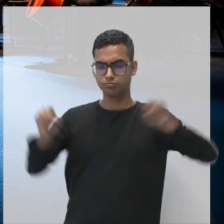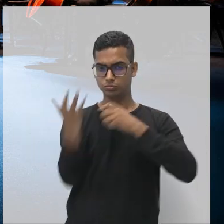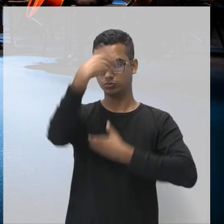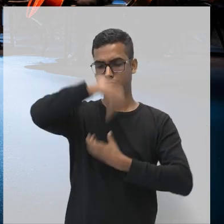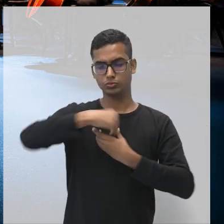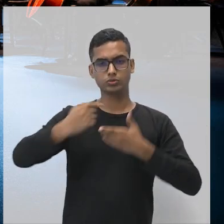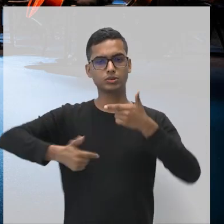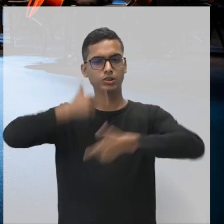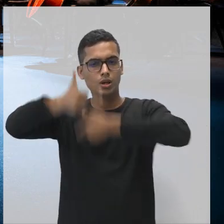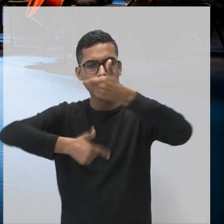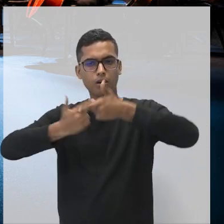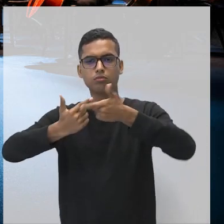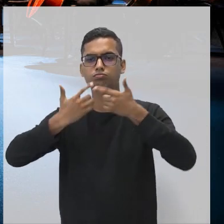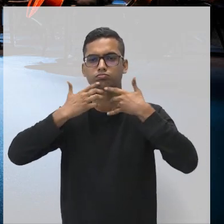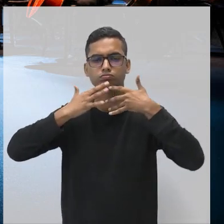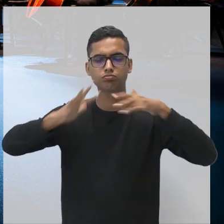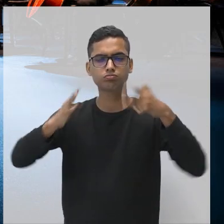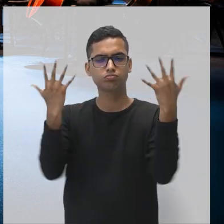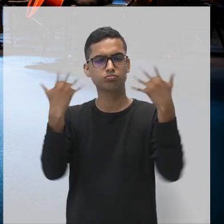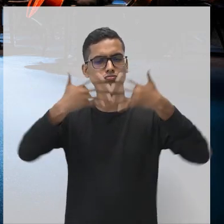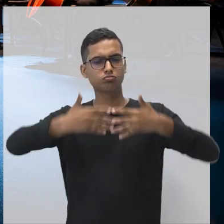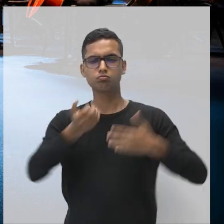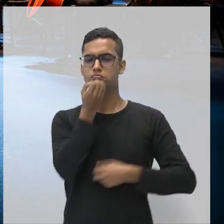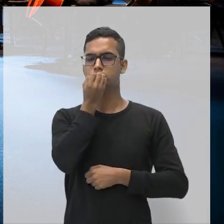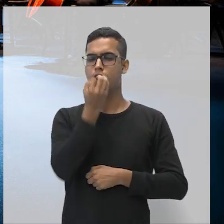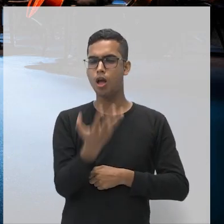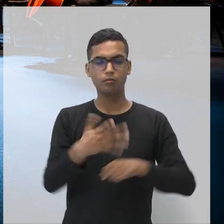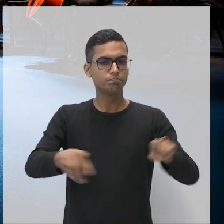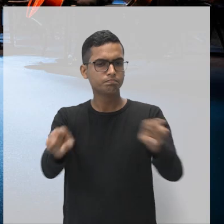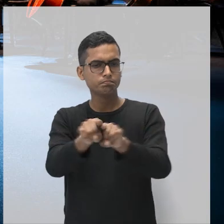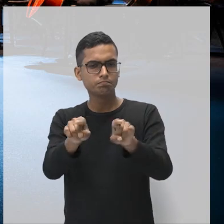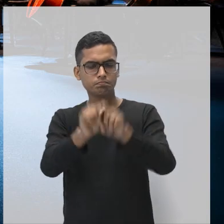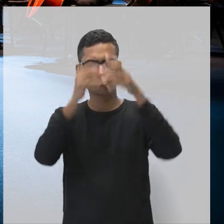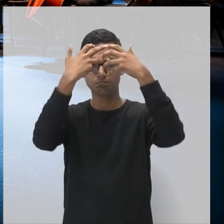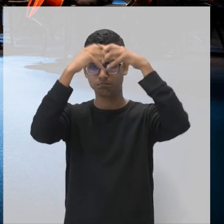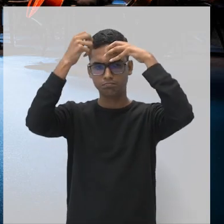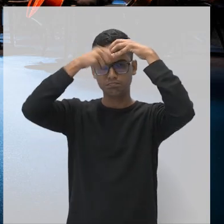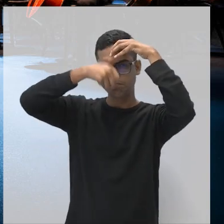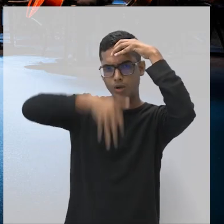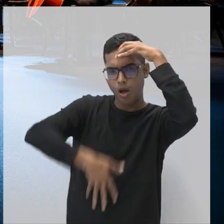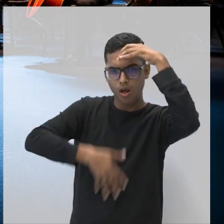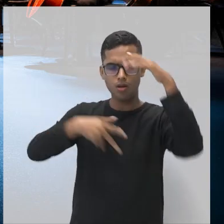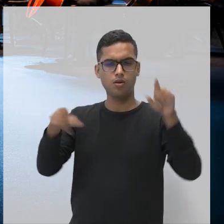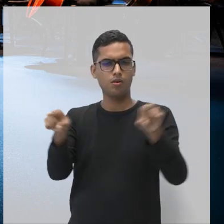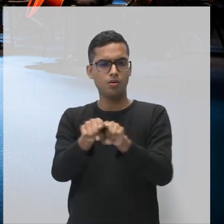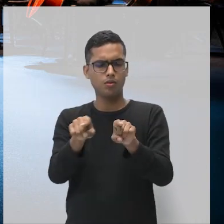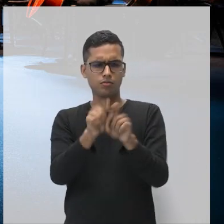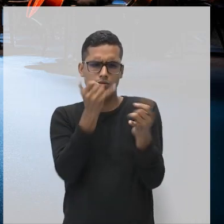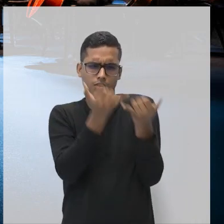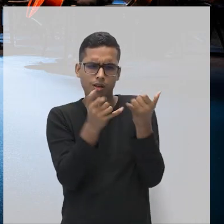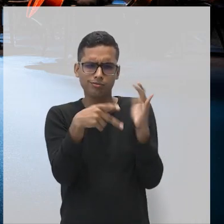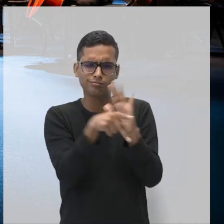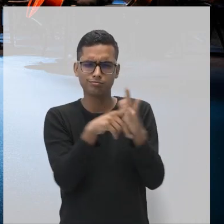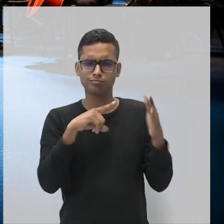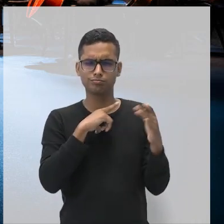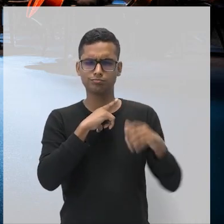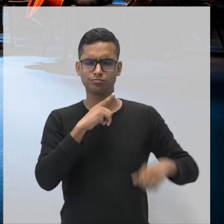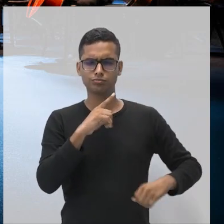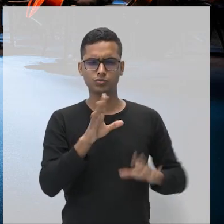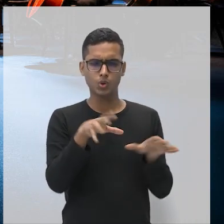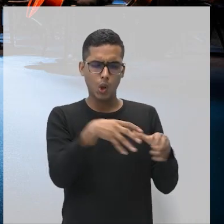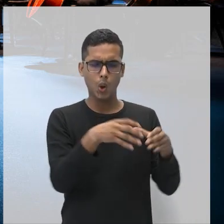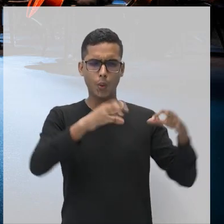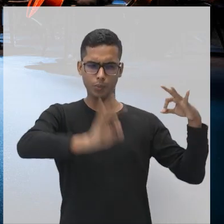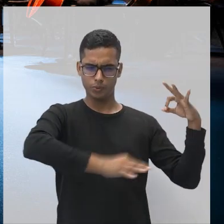diversos sistemas que trabalham em perfeita harmonia, assim como nossa orquestra. Entre eles, o